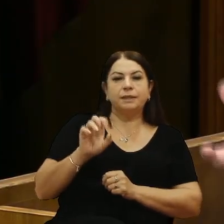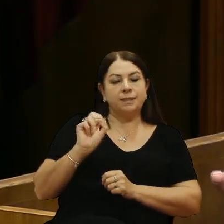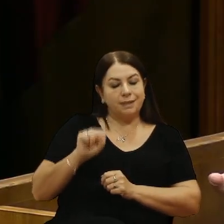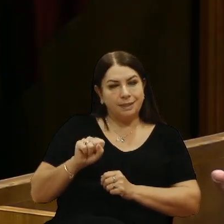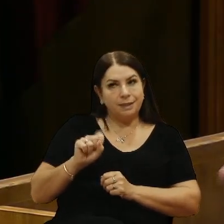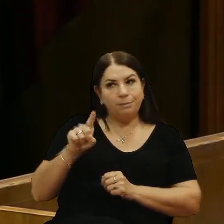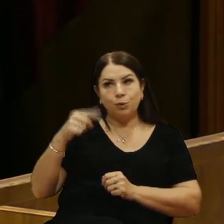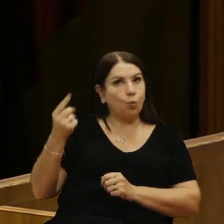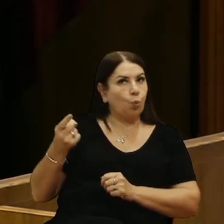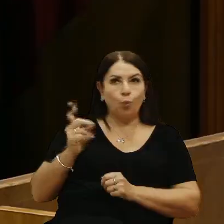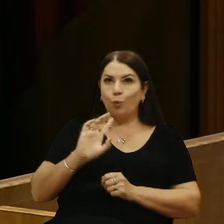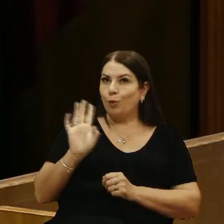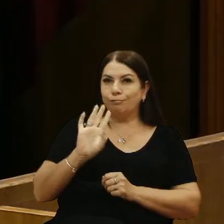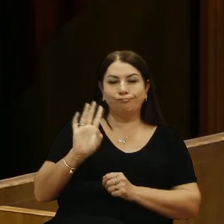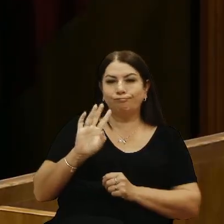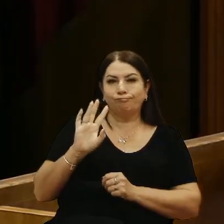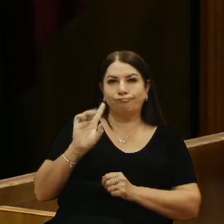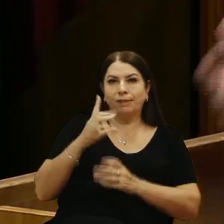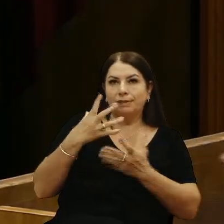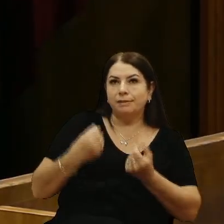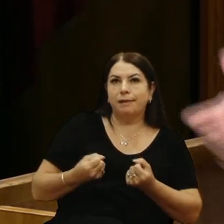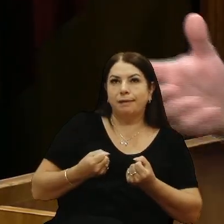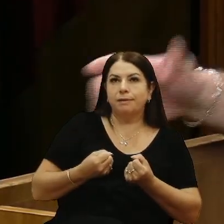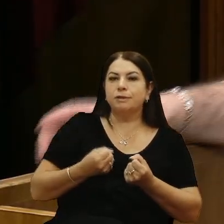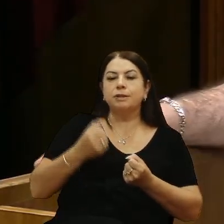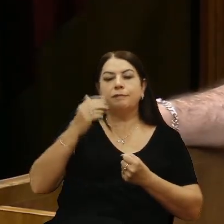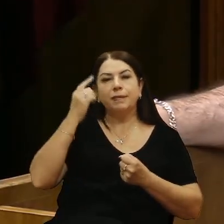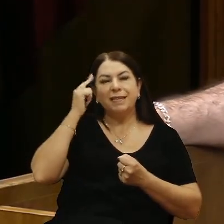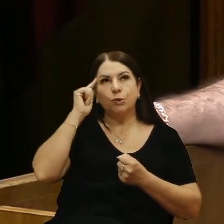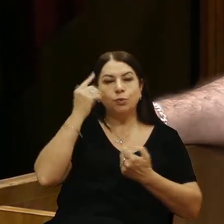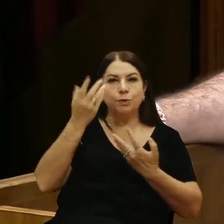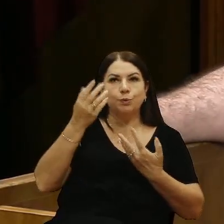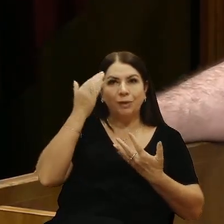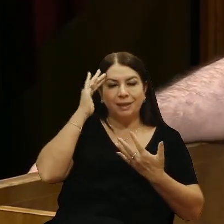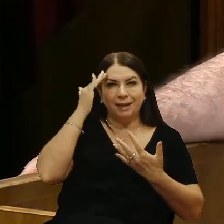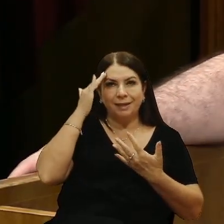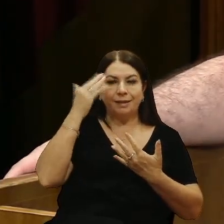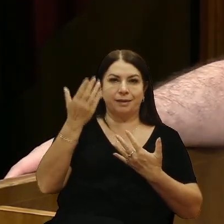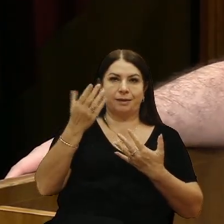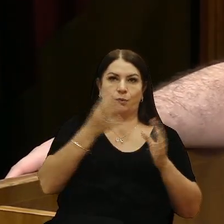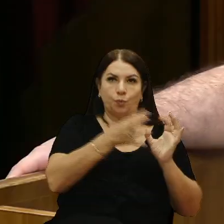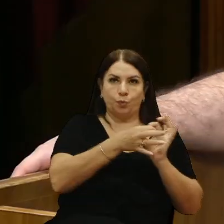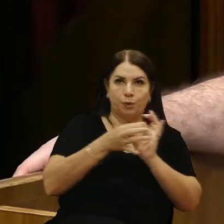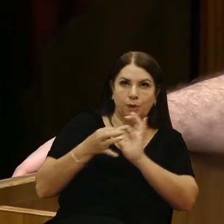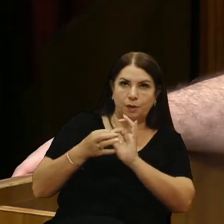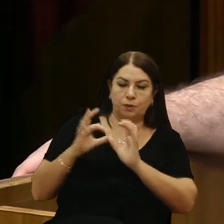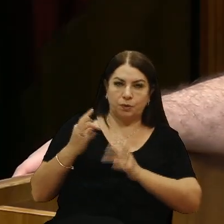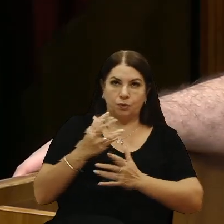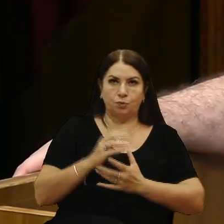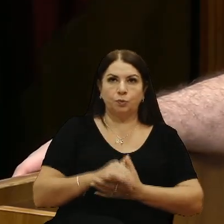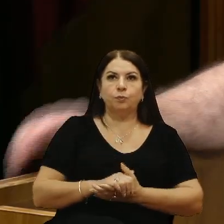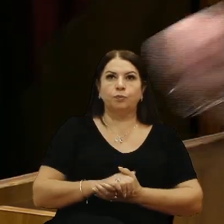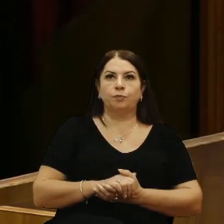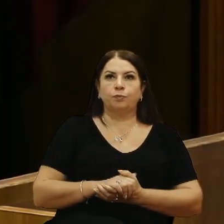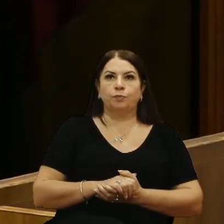várias outras não aderiram. Só para vocês terem noção e entender o contexto disso tudo,